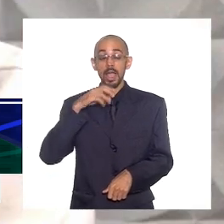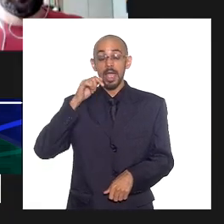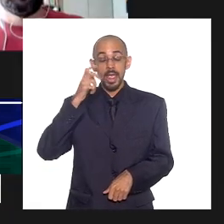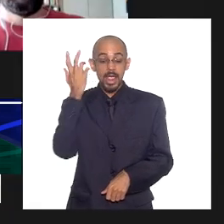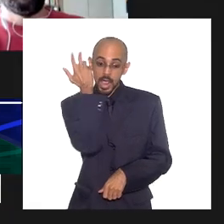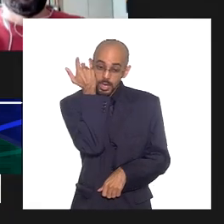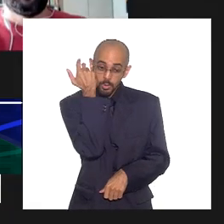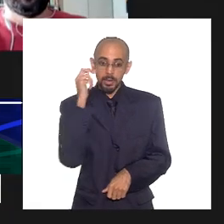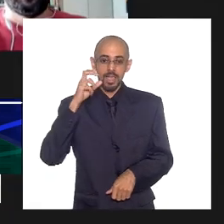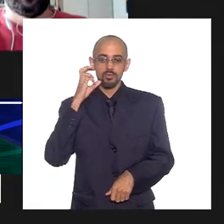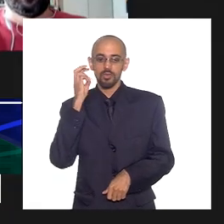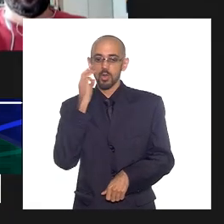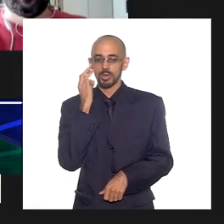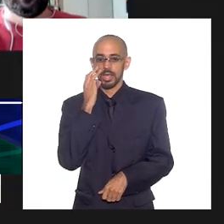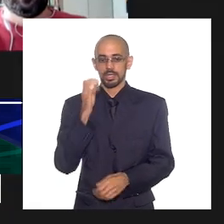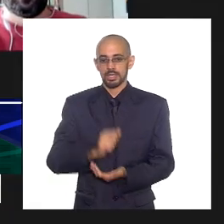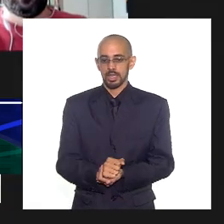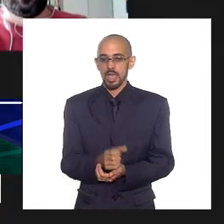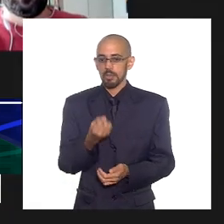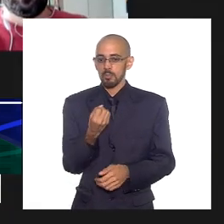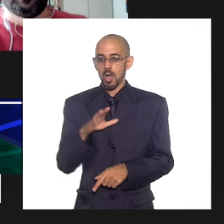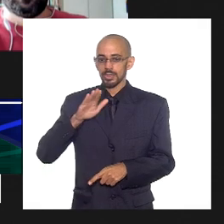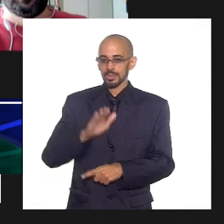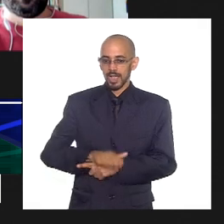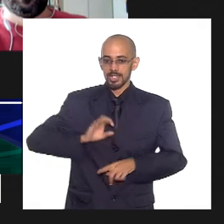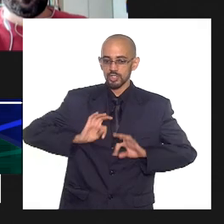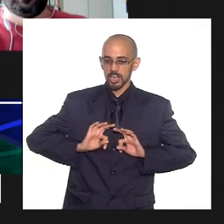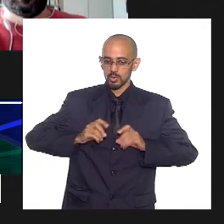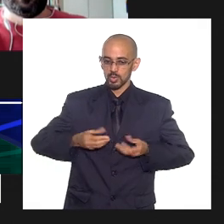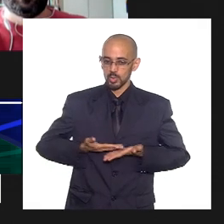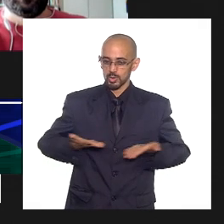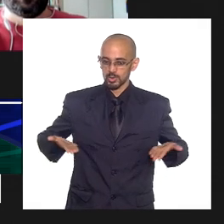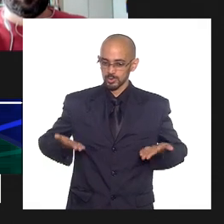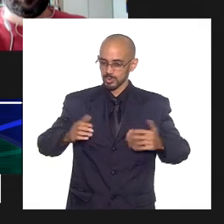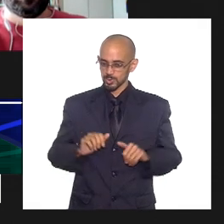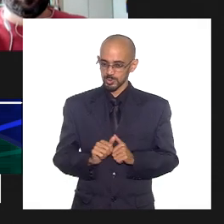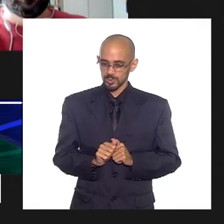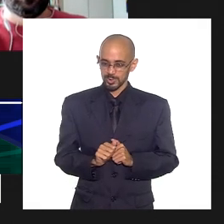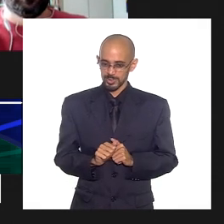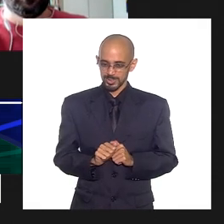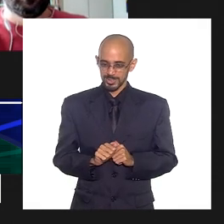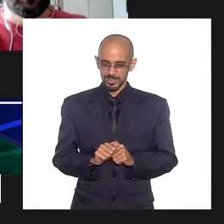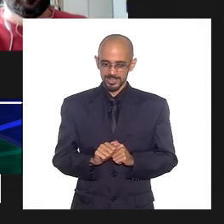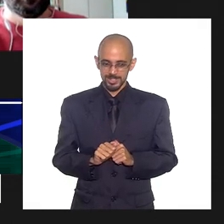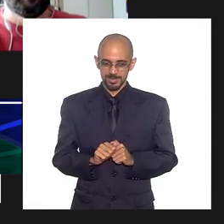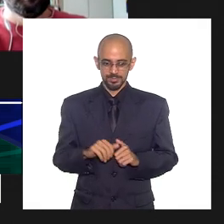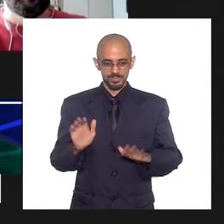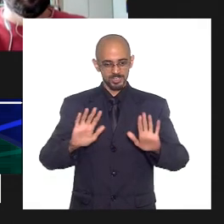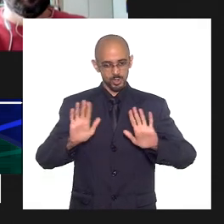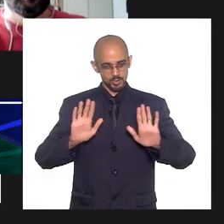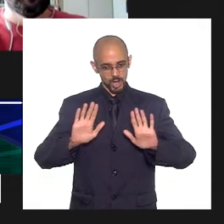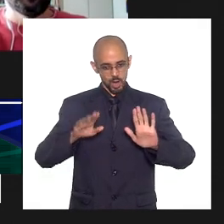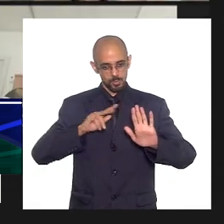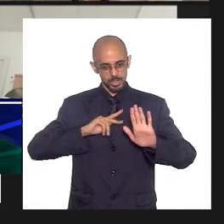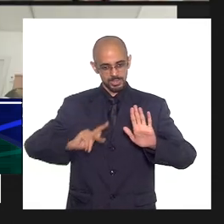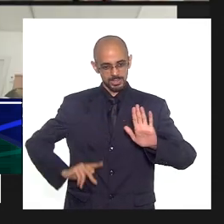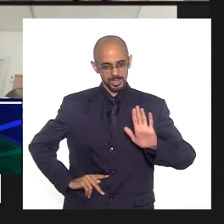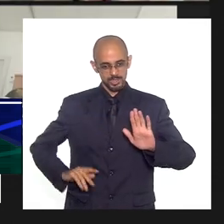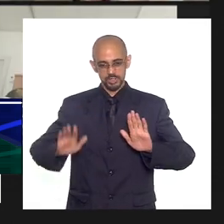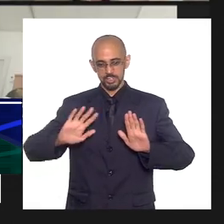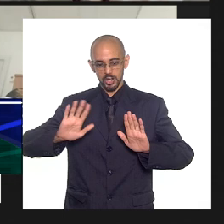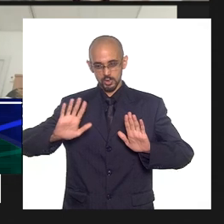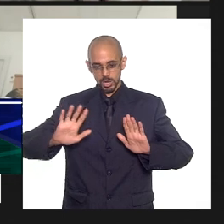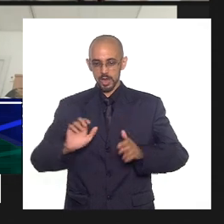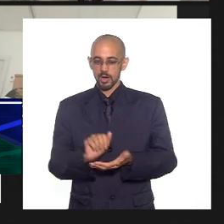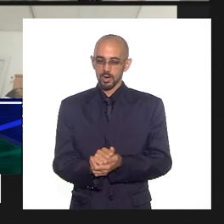Obrigada. Boa tarde a todas e a todos. Boa tarde, presidente. Beijos, boa beijos. Boa tarde, presidente. Tchau, tchau. Tchau. Muito obrigado boa tarde, a